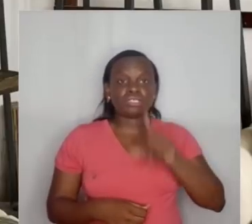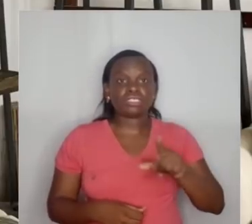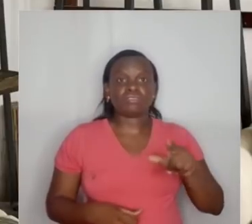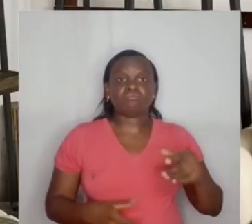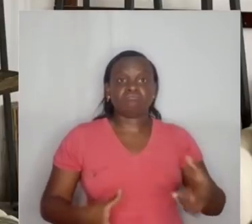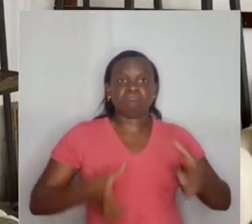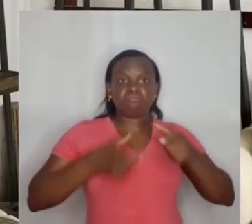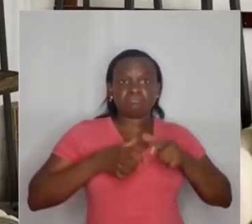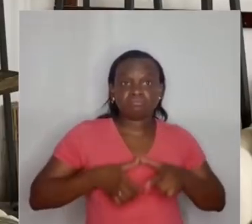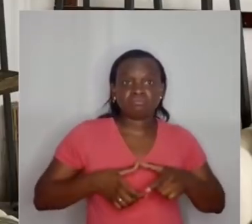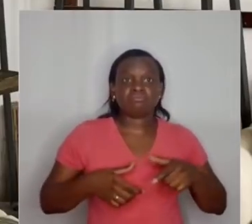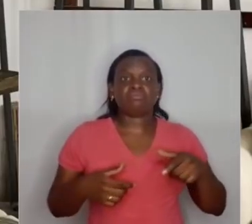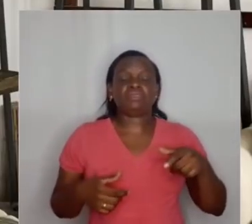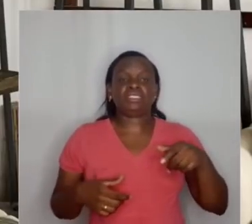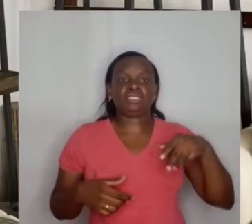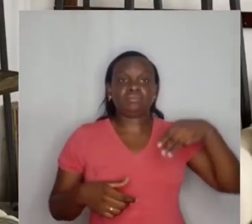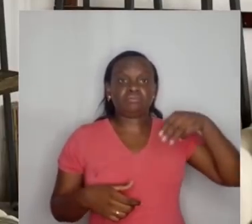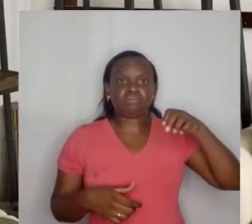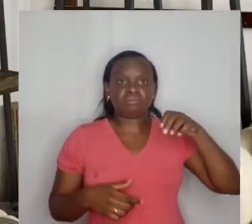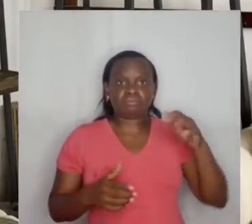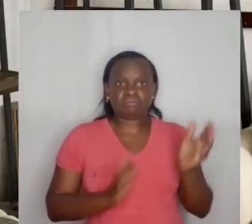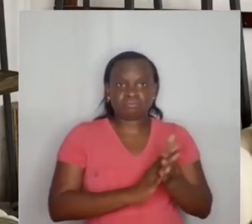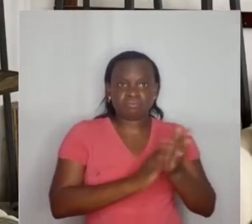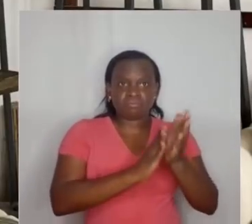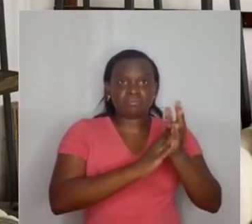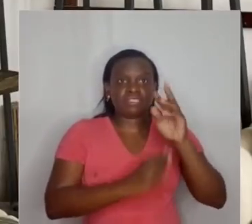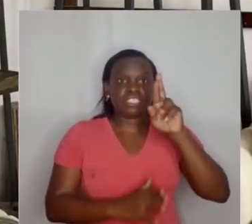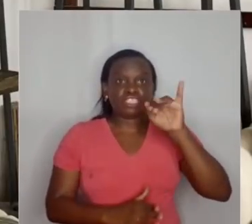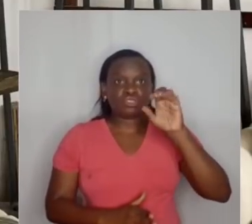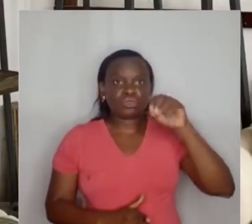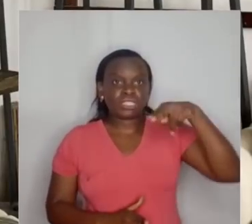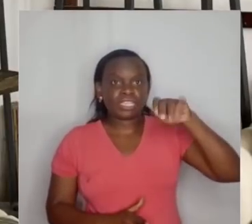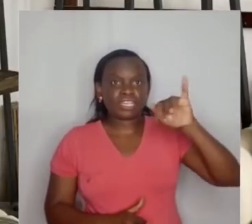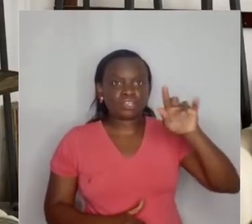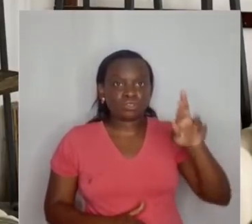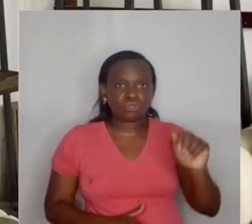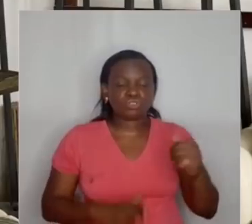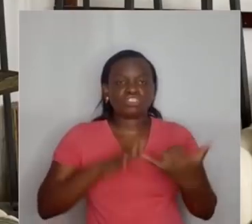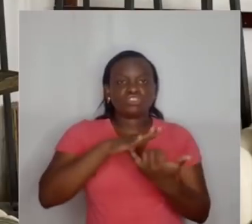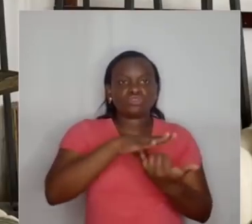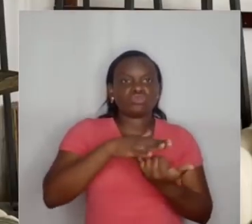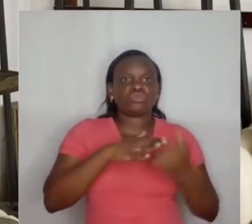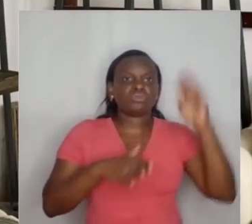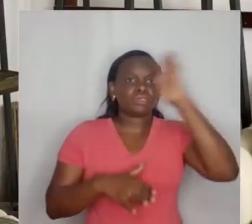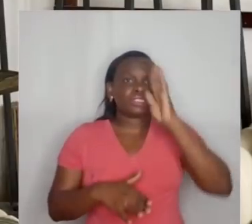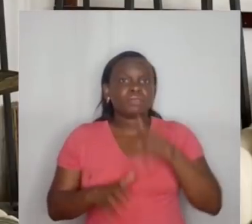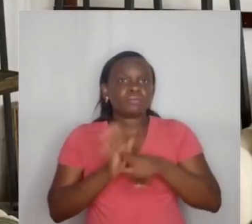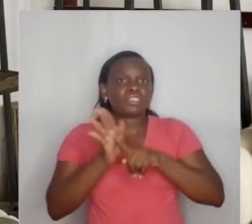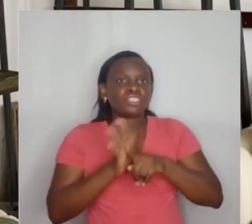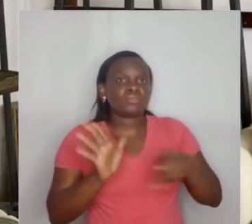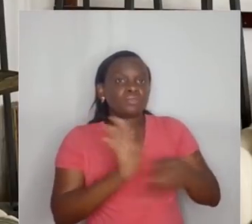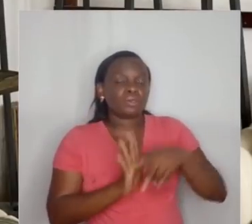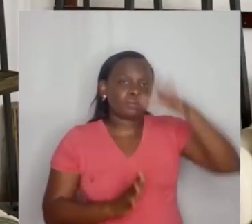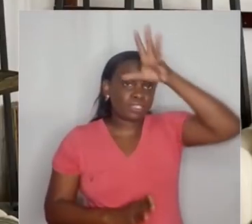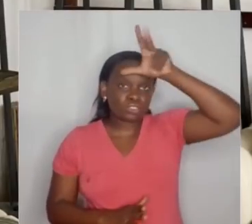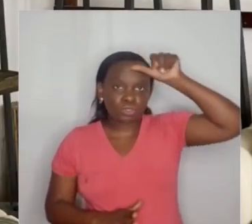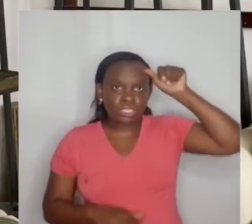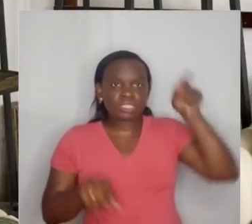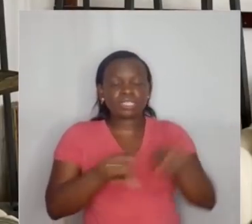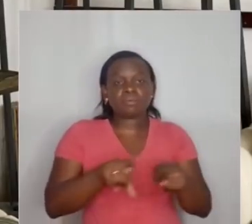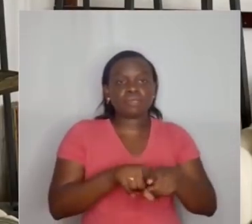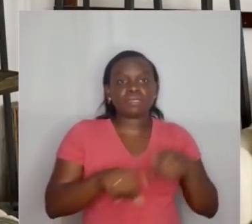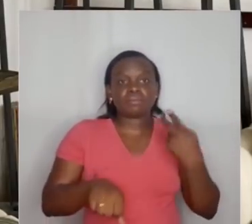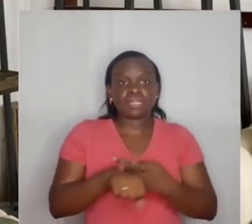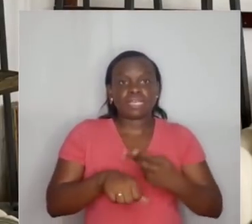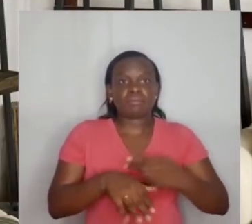a condecoração Menção Honrosa Rio Negro do Instituto Nacional de Pesquisas da Amazônia e o